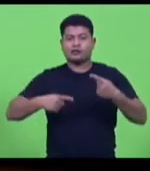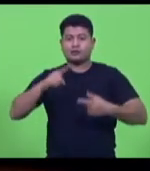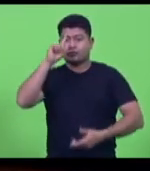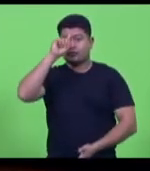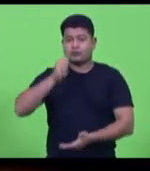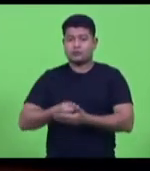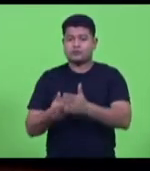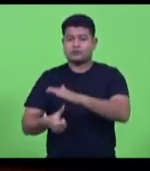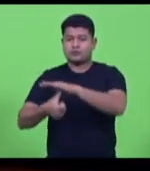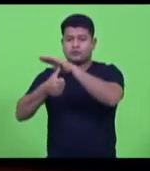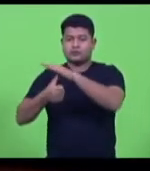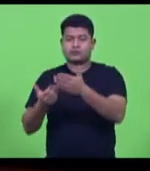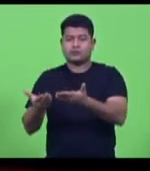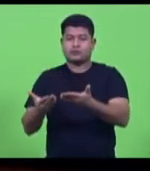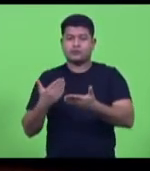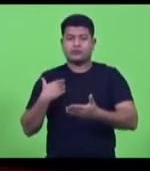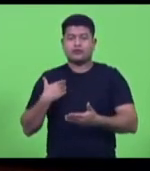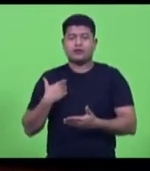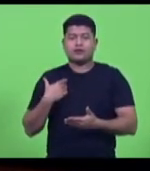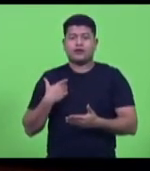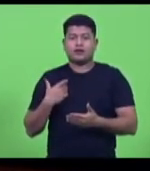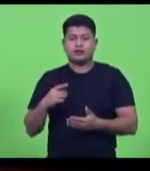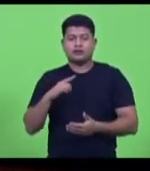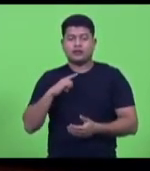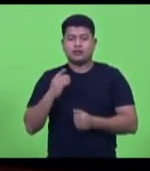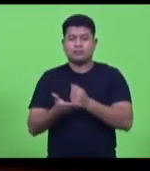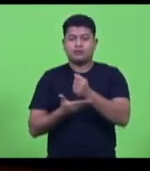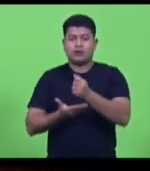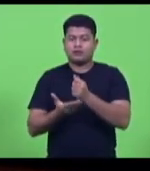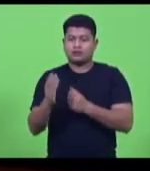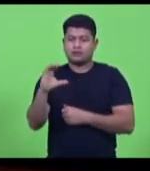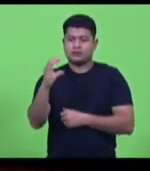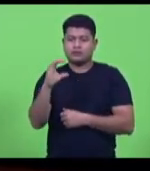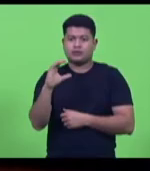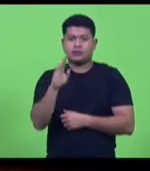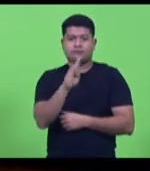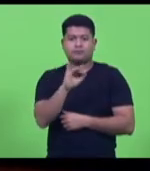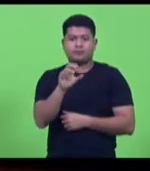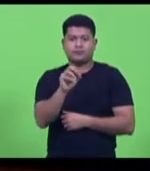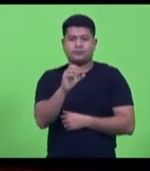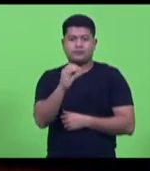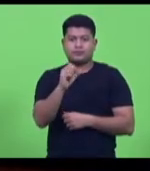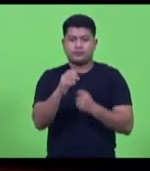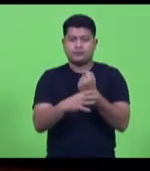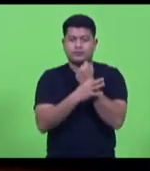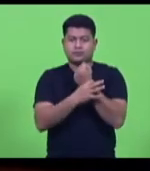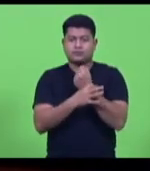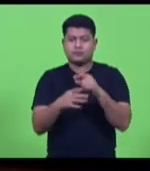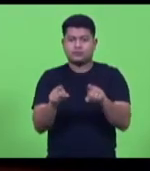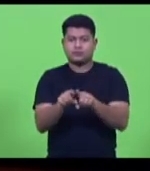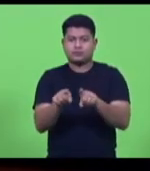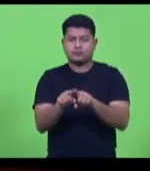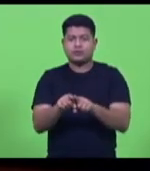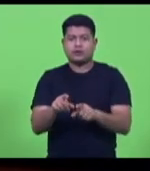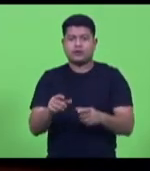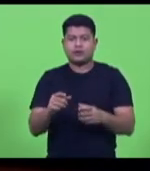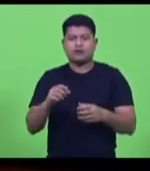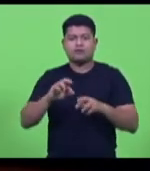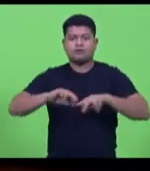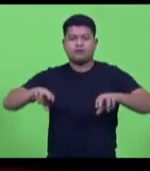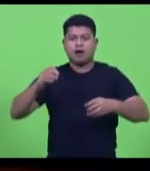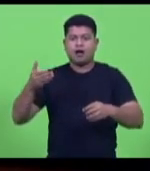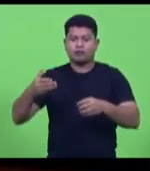reitoria, pautadas na biossegurança na ciência e em um comitê do qual participam diversos especialistas